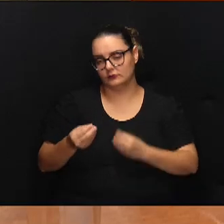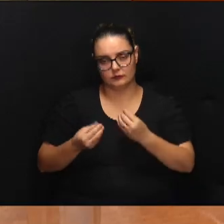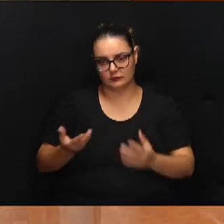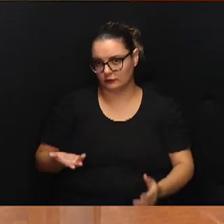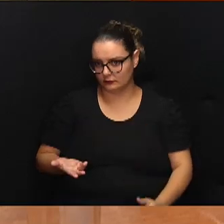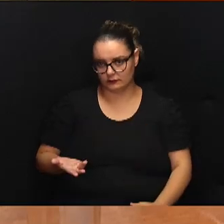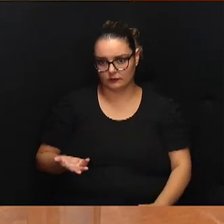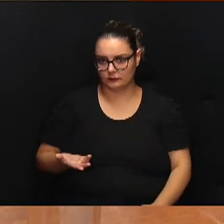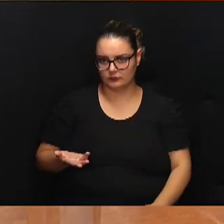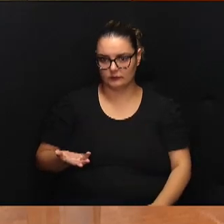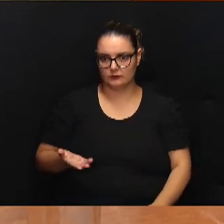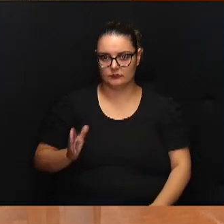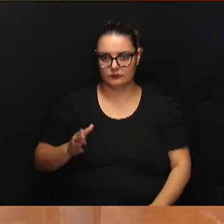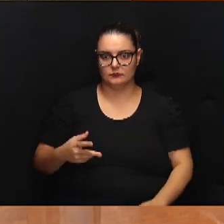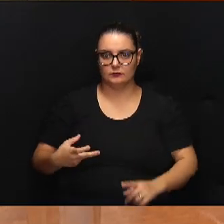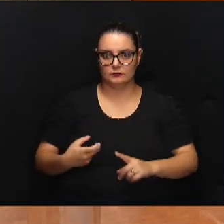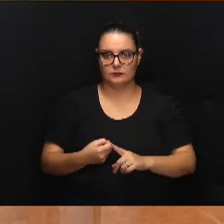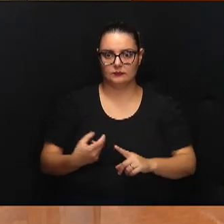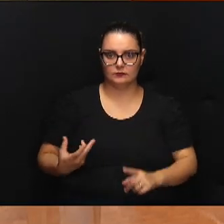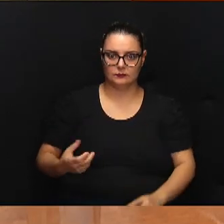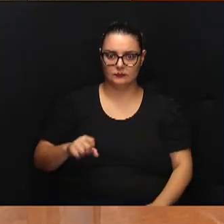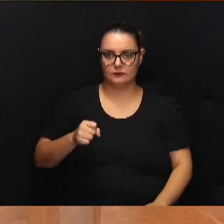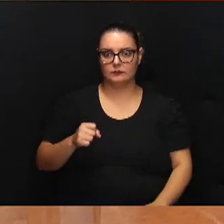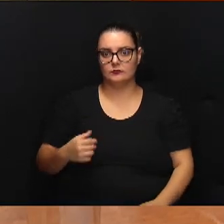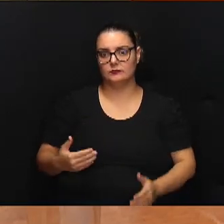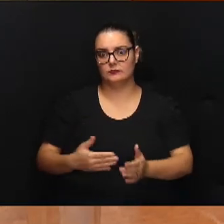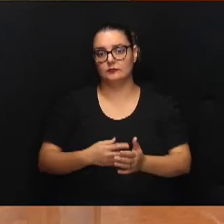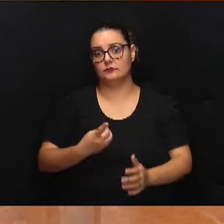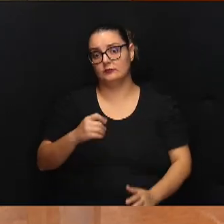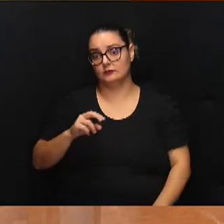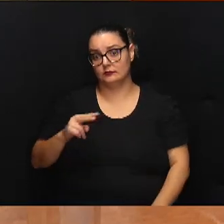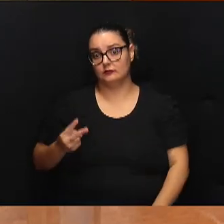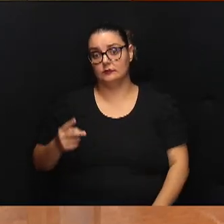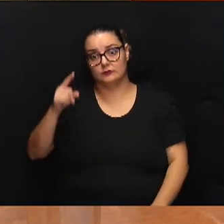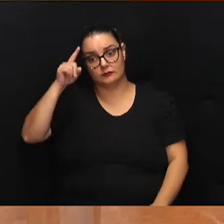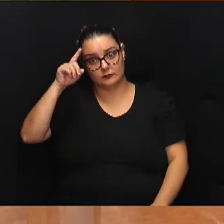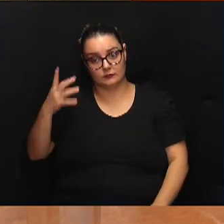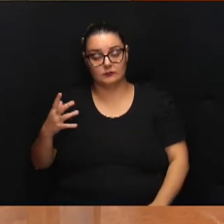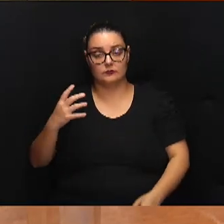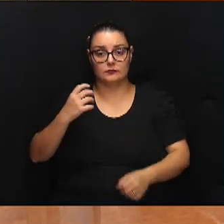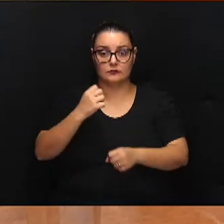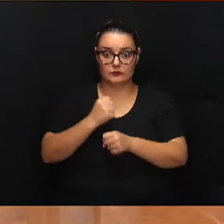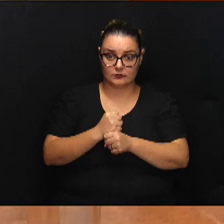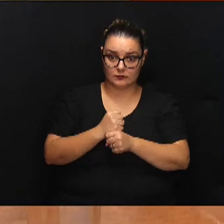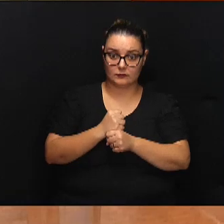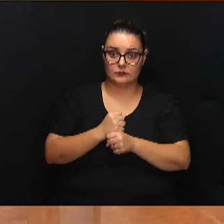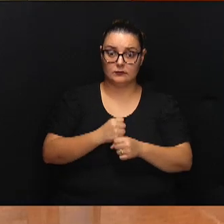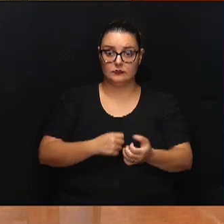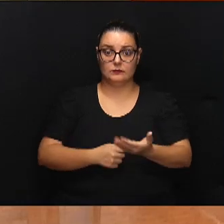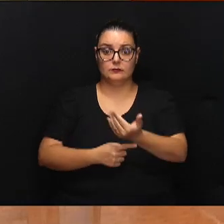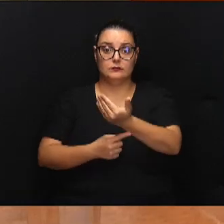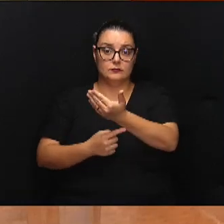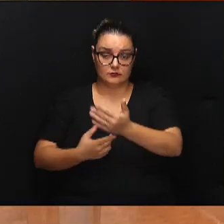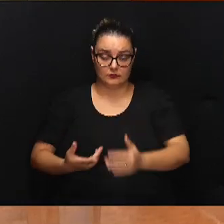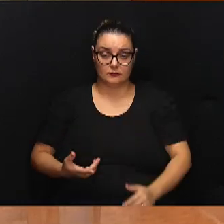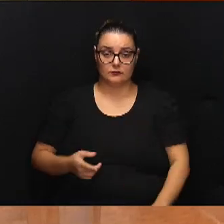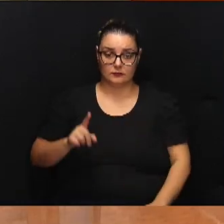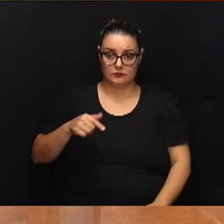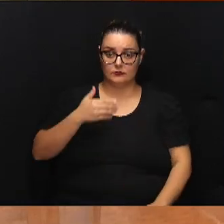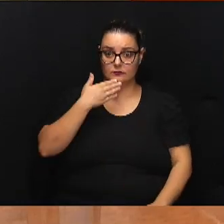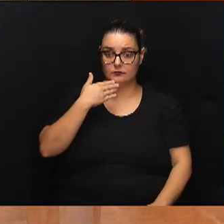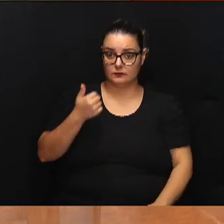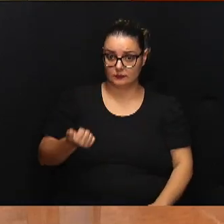né? Já é inviável furar de 8 a 10 vezes ao dia. Então, a soma dessas tecnologias, elas são o